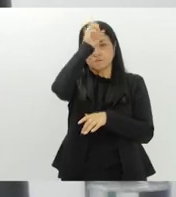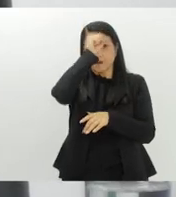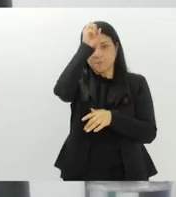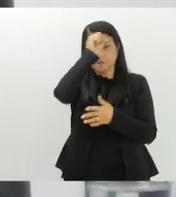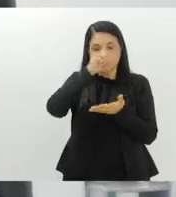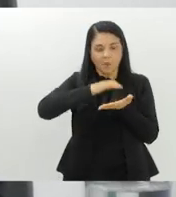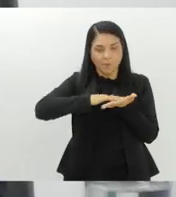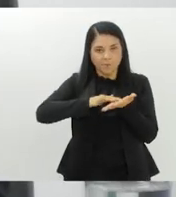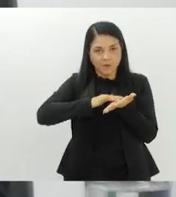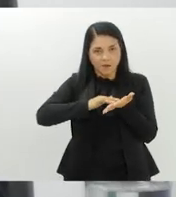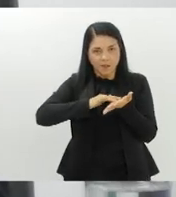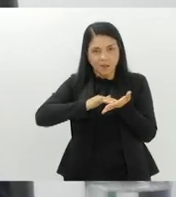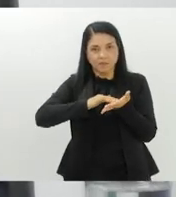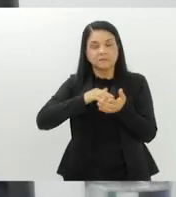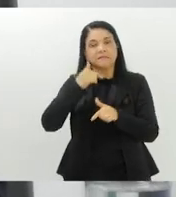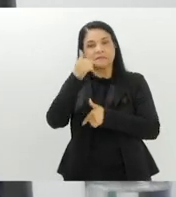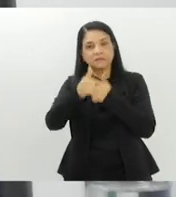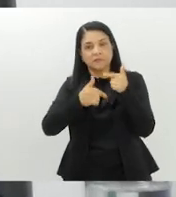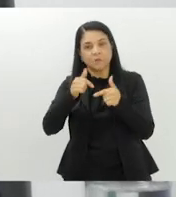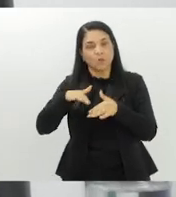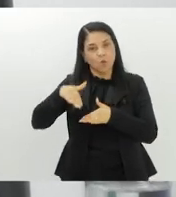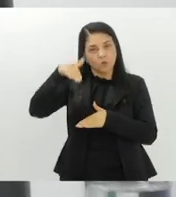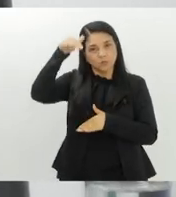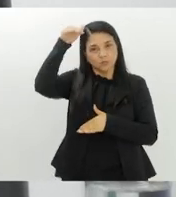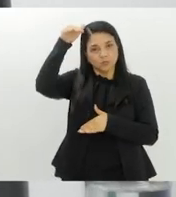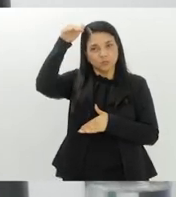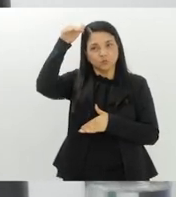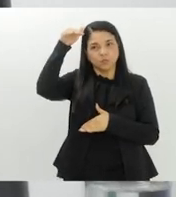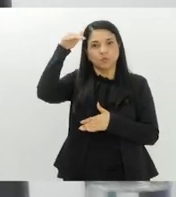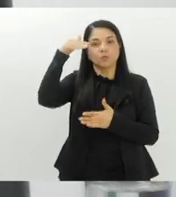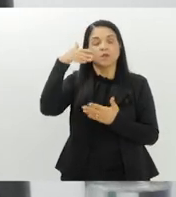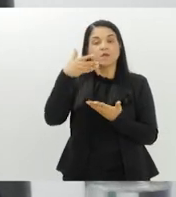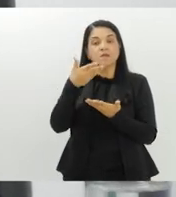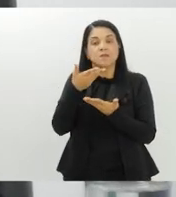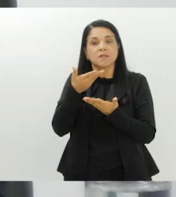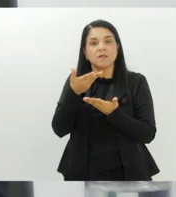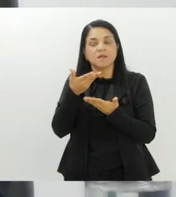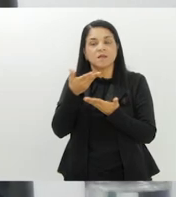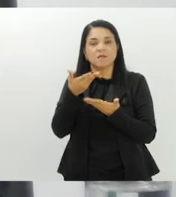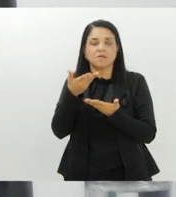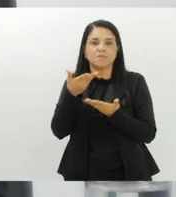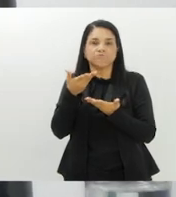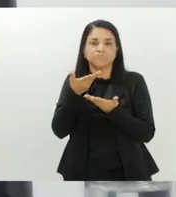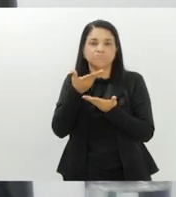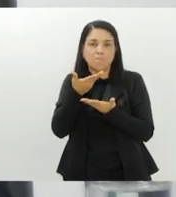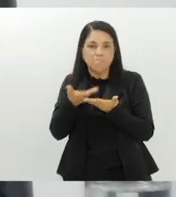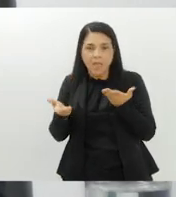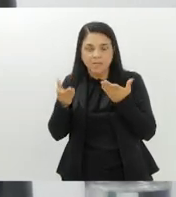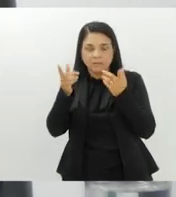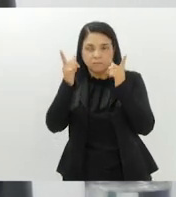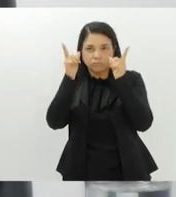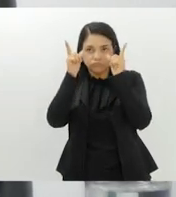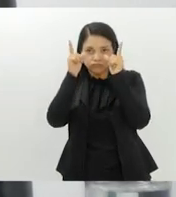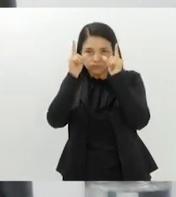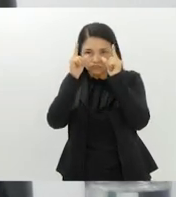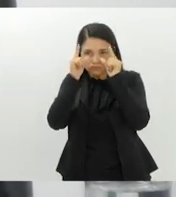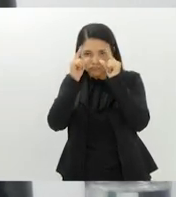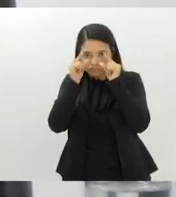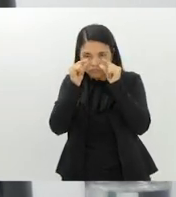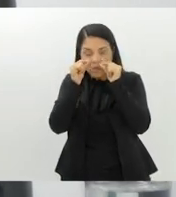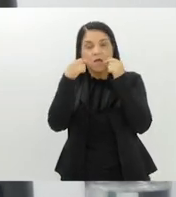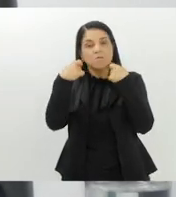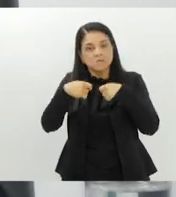braille. Nós trabalhamos também com adultos que perdem a visão ao longo da vida. Elas precisam ter uma autonomia,